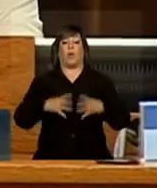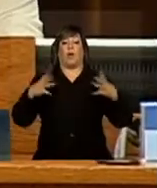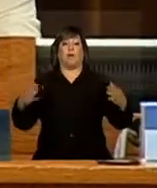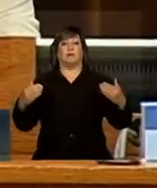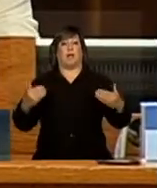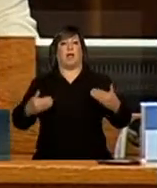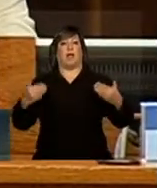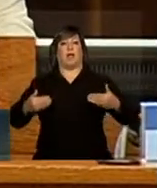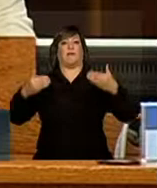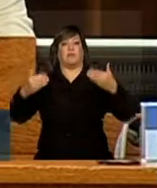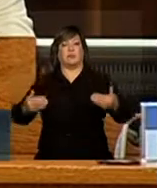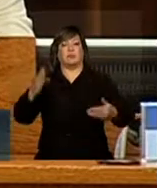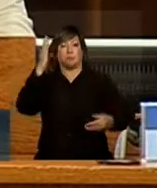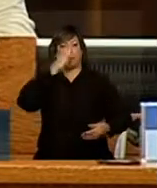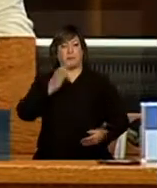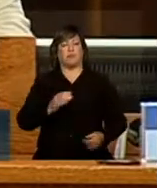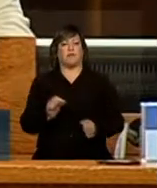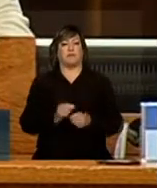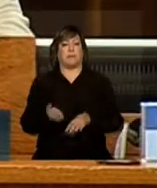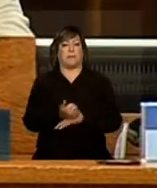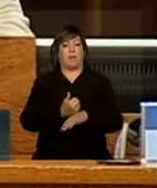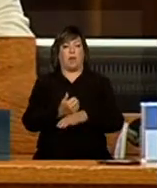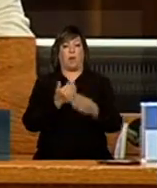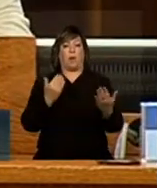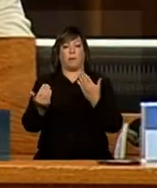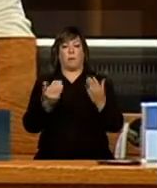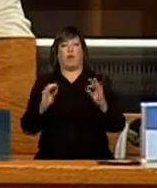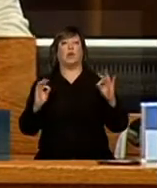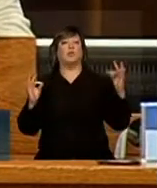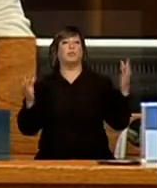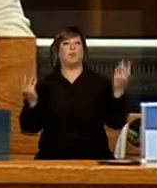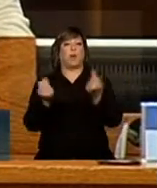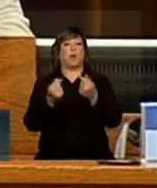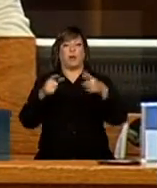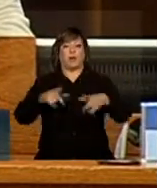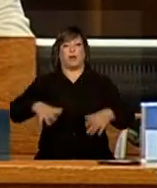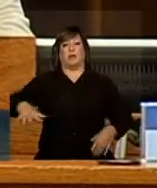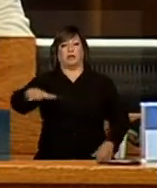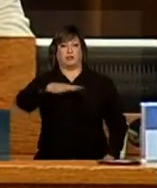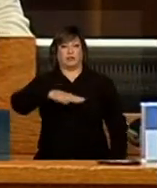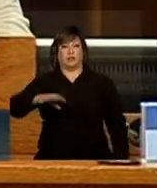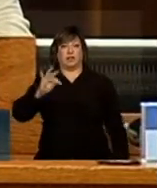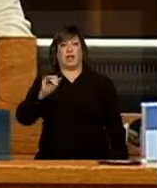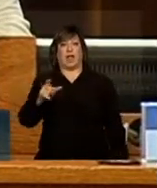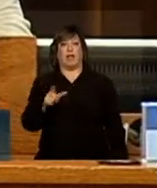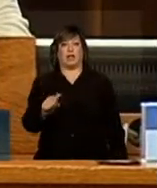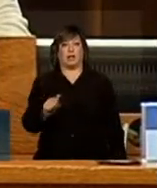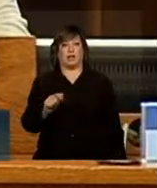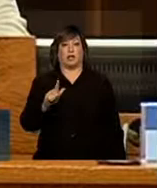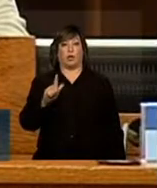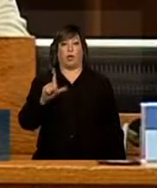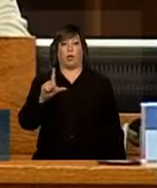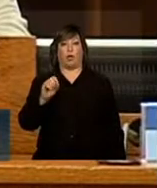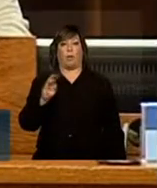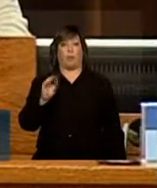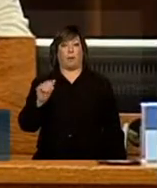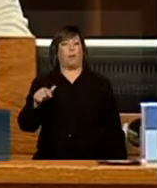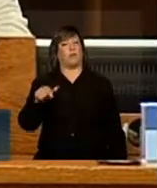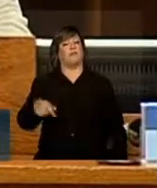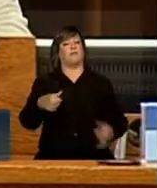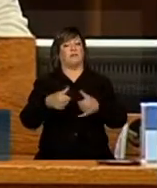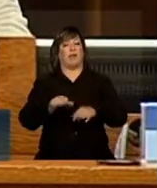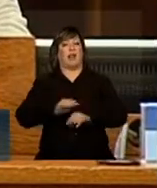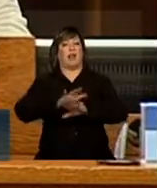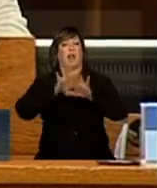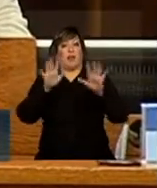fez comparado com todas as regiões e as taxas globais. Então, isso fica muito claro.